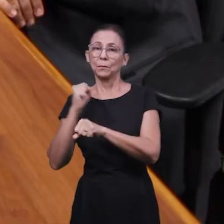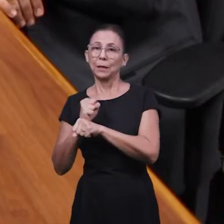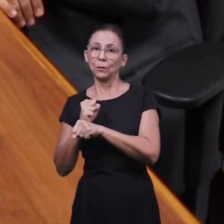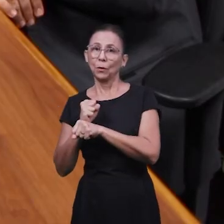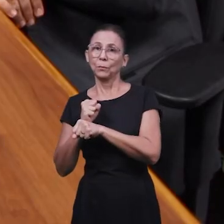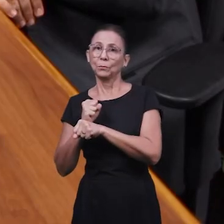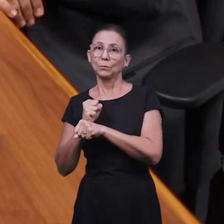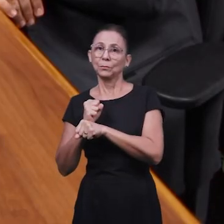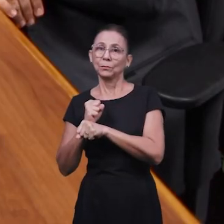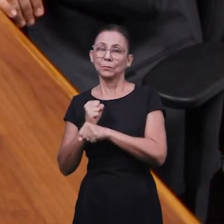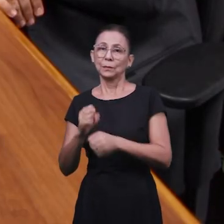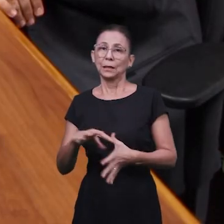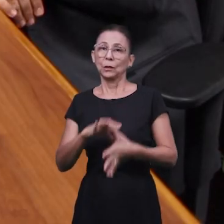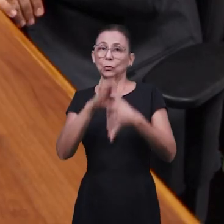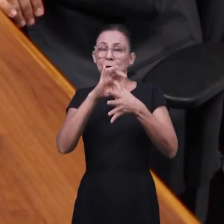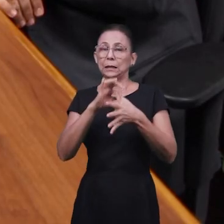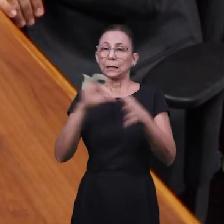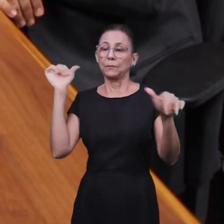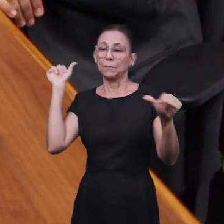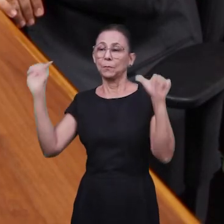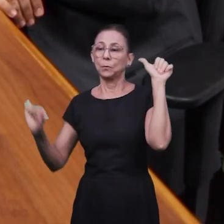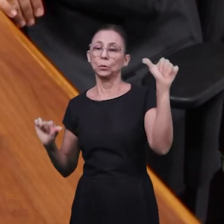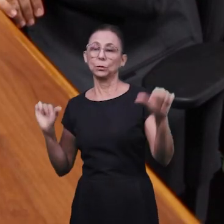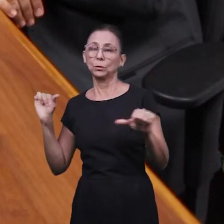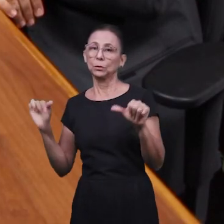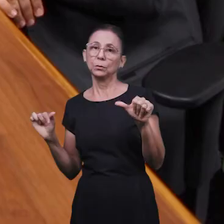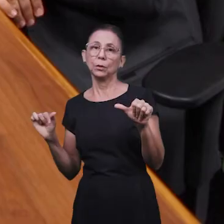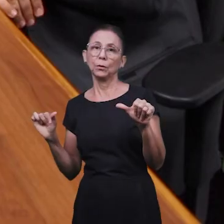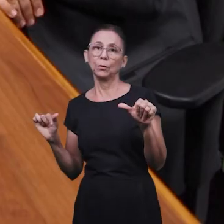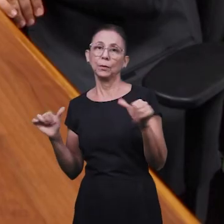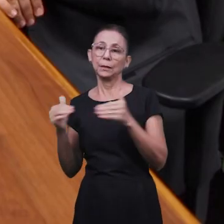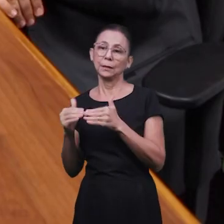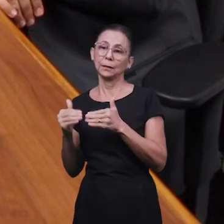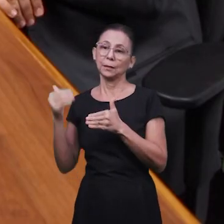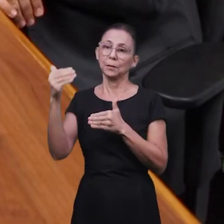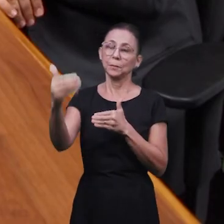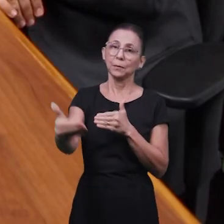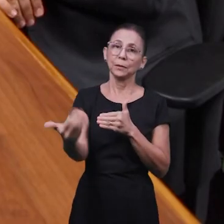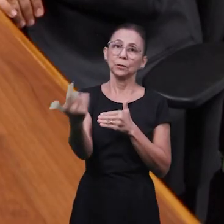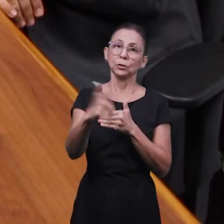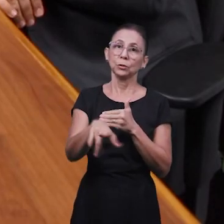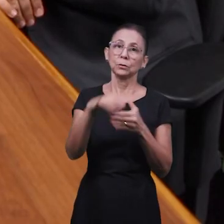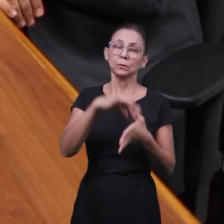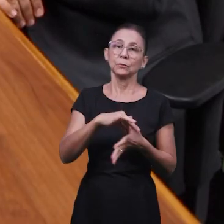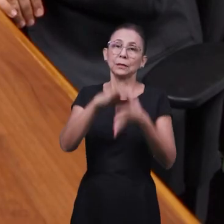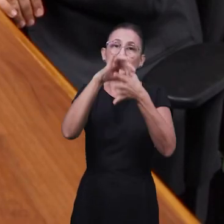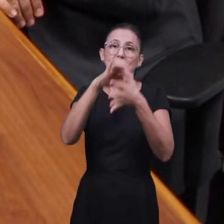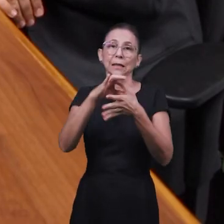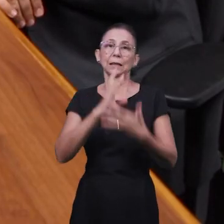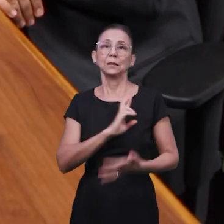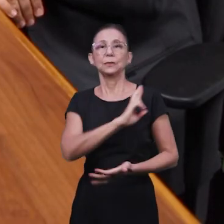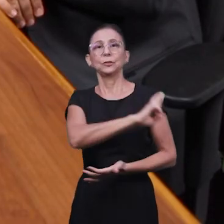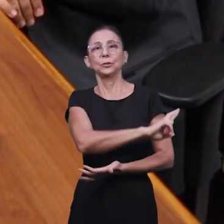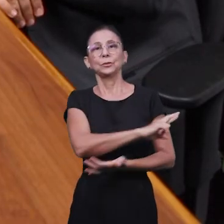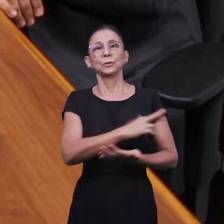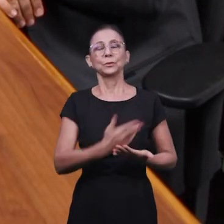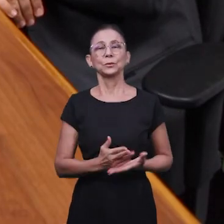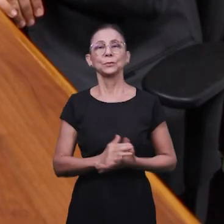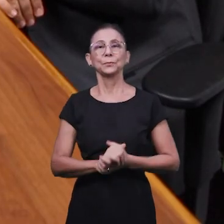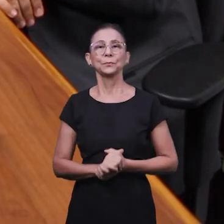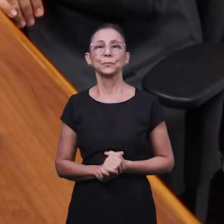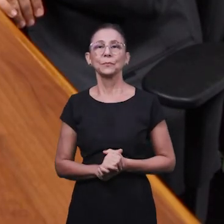religião ali praticamente oficial, porque era oficial, até que